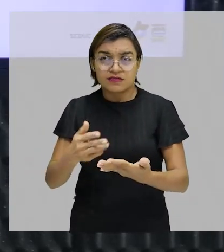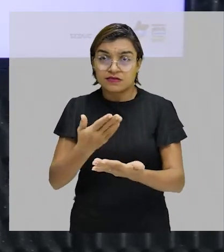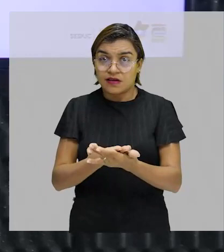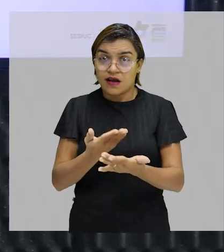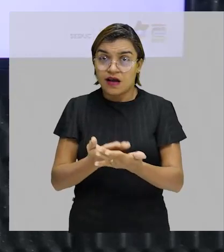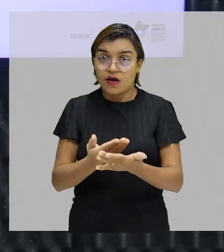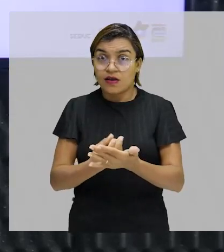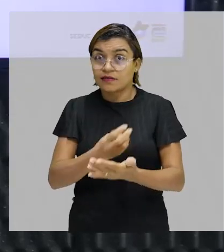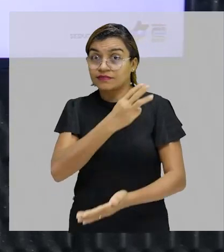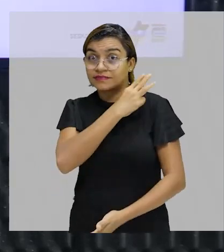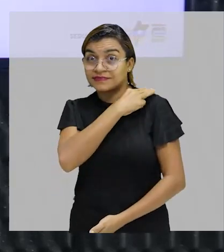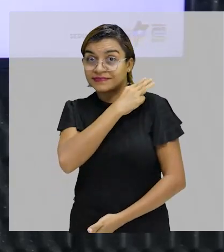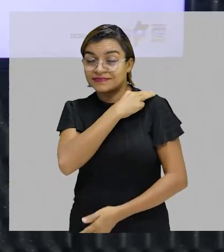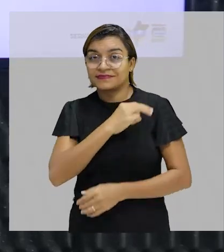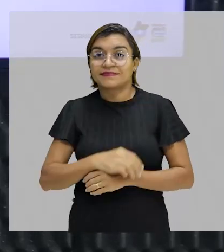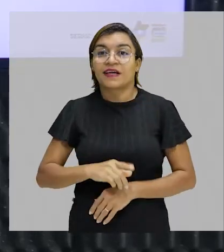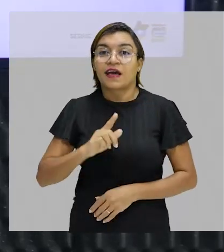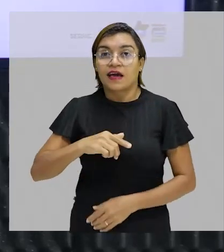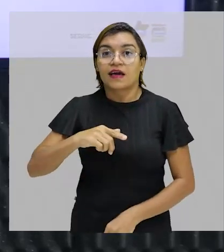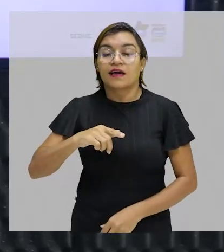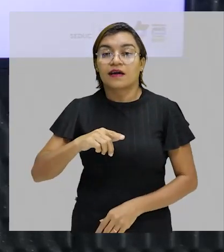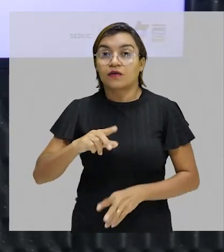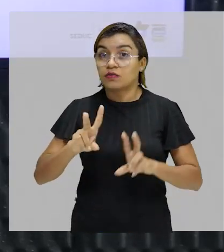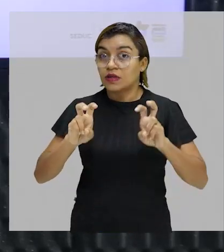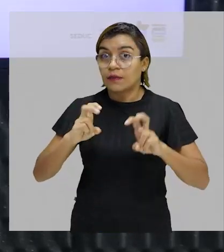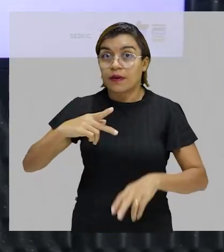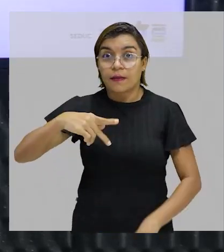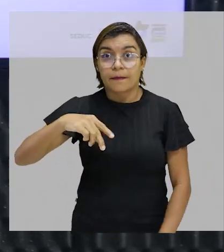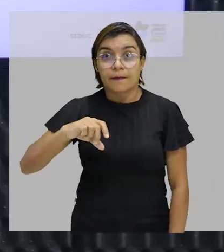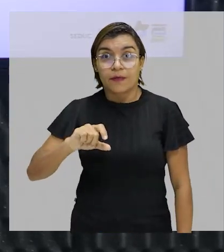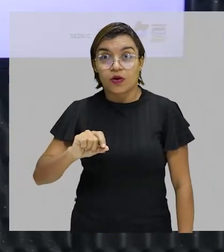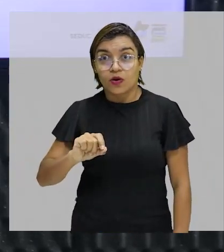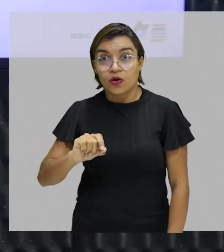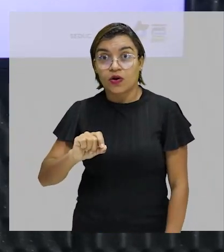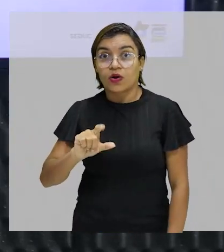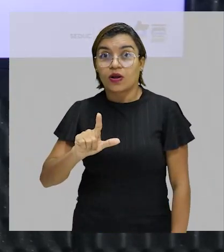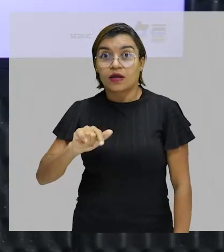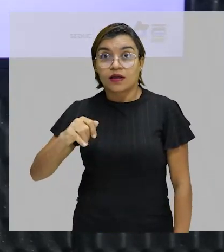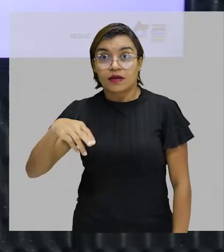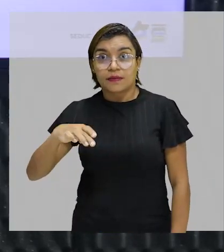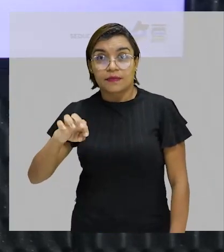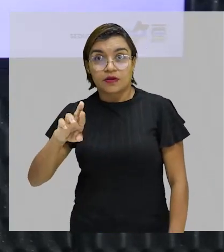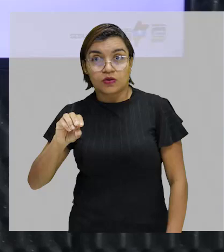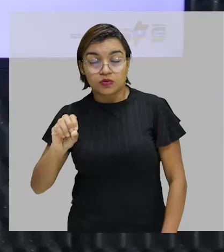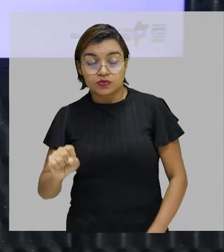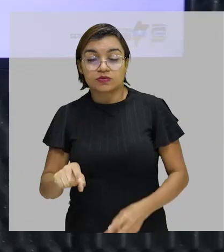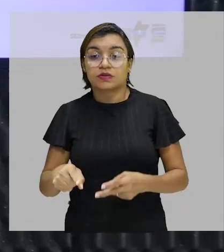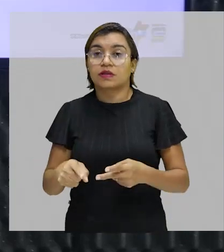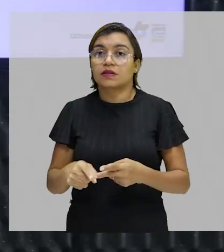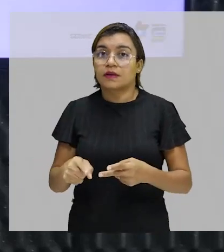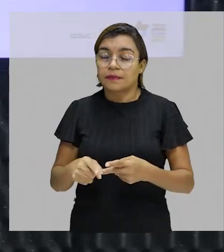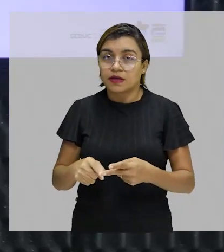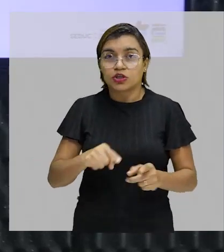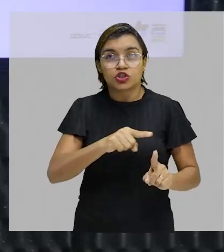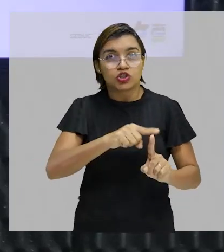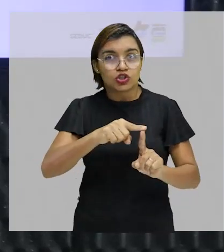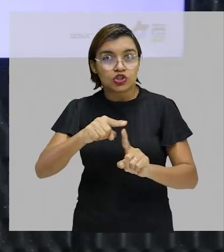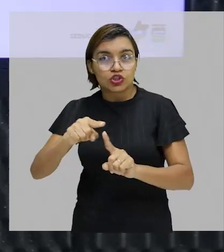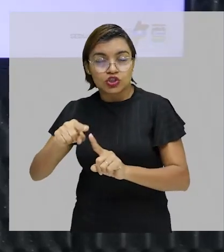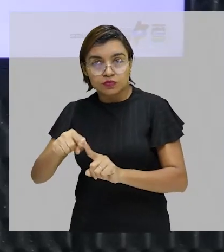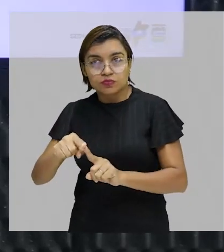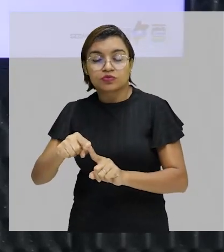médio, os polímeros. Então já explicamos, né, a definição de polímeros, os diversos tipos